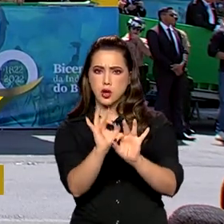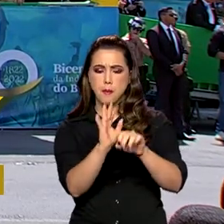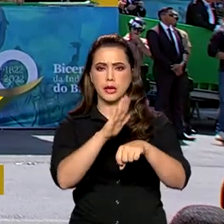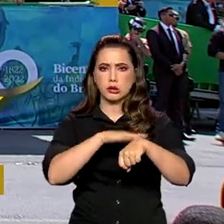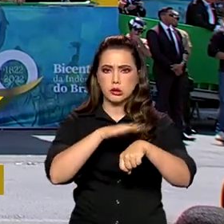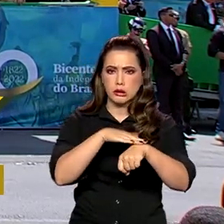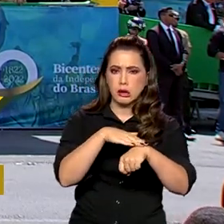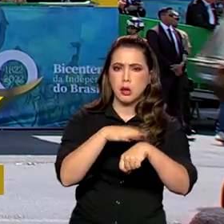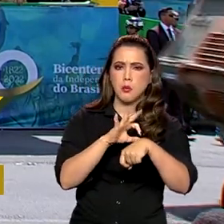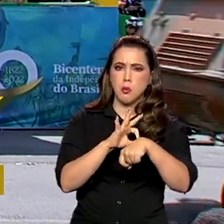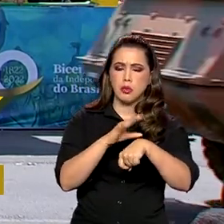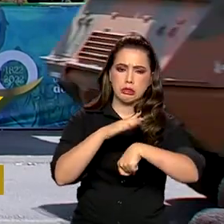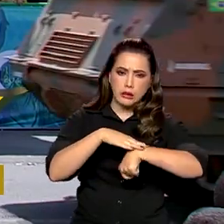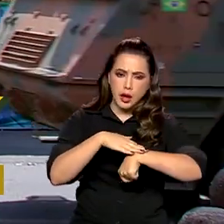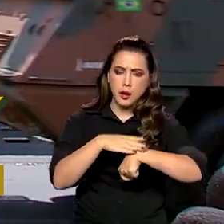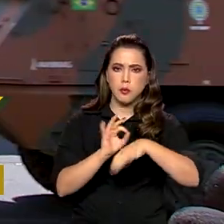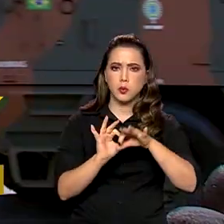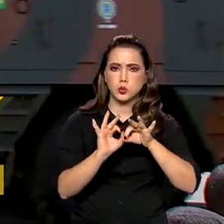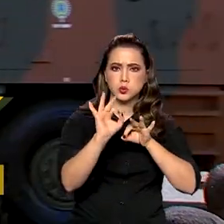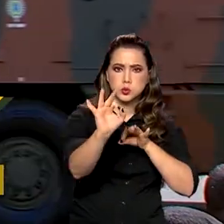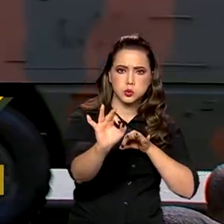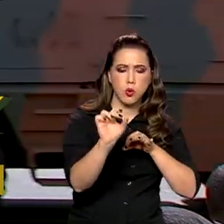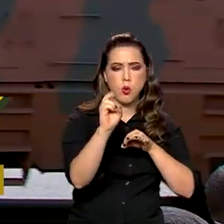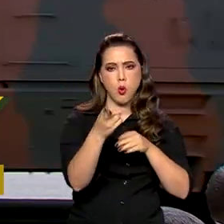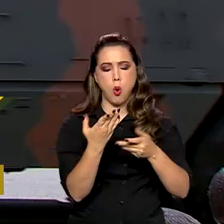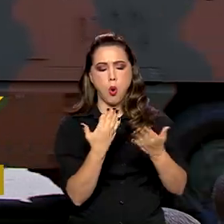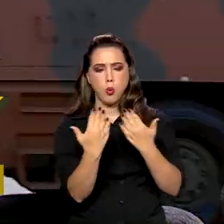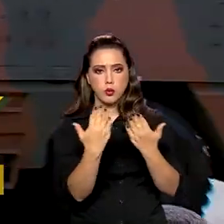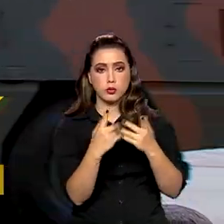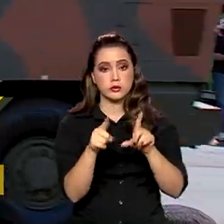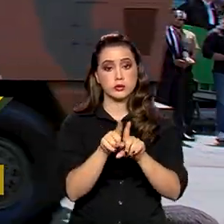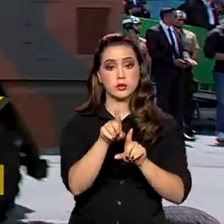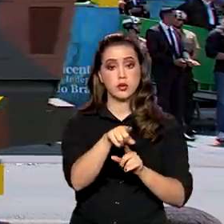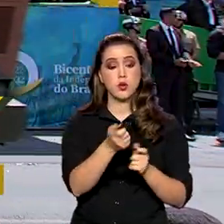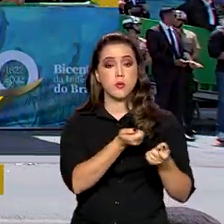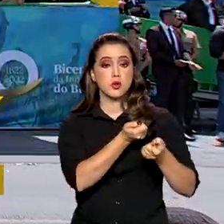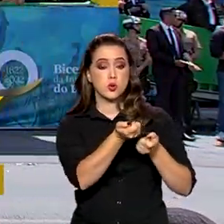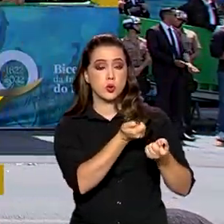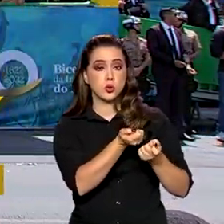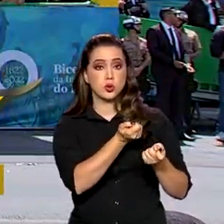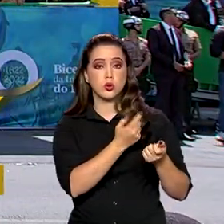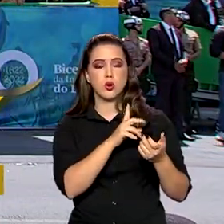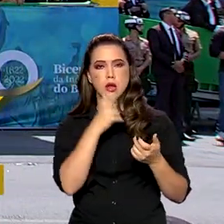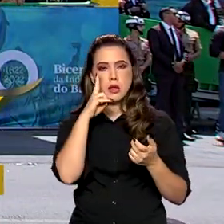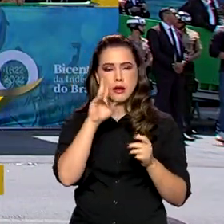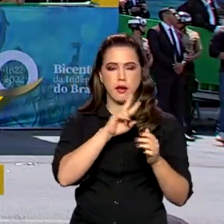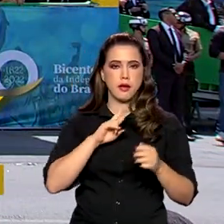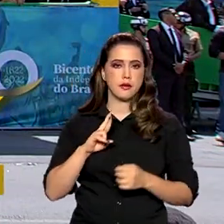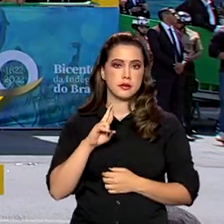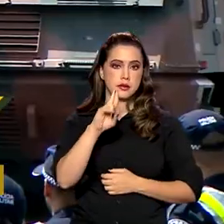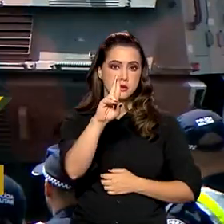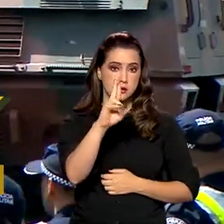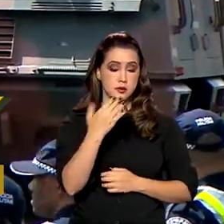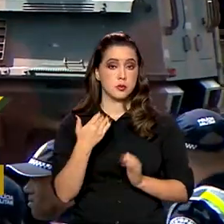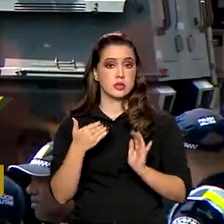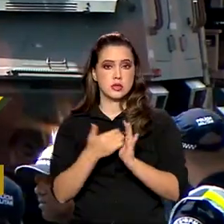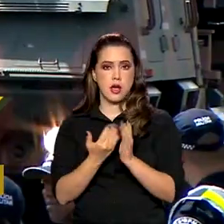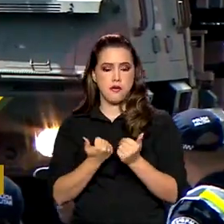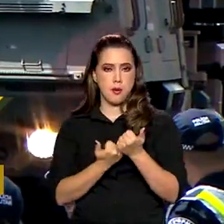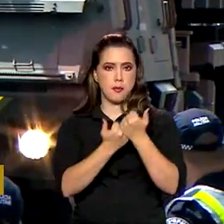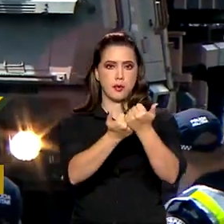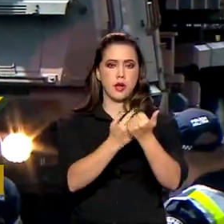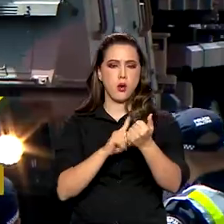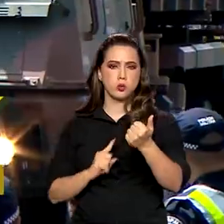viatura, unidade controladora de fogo, responsável por traquear o foguete até 2/3 de sua